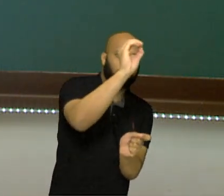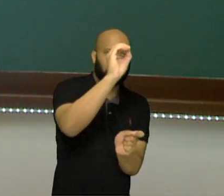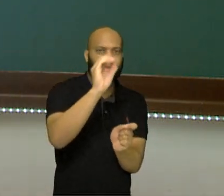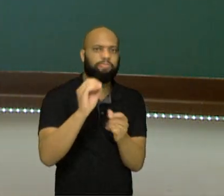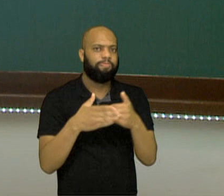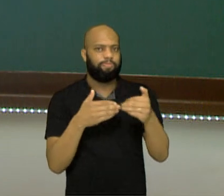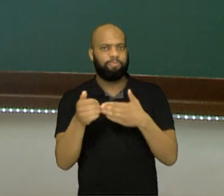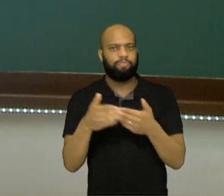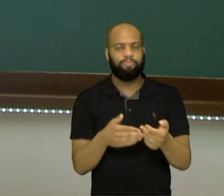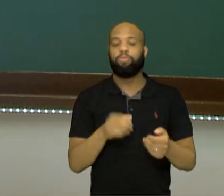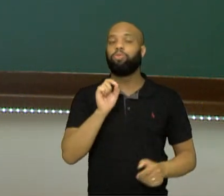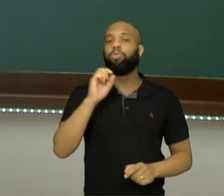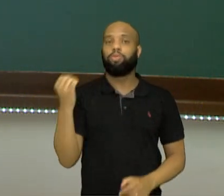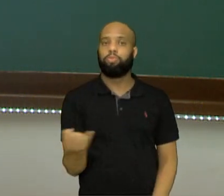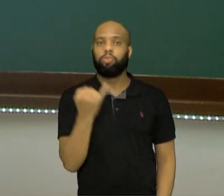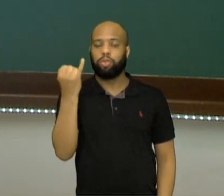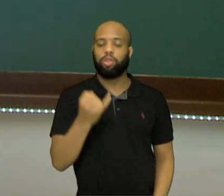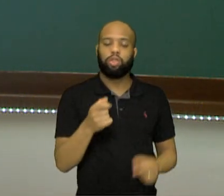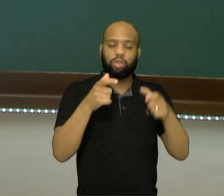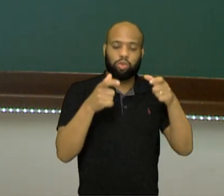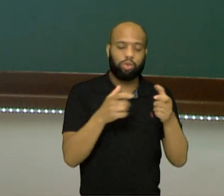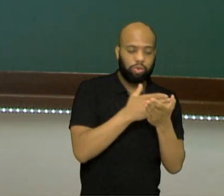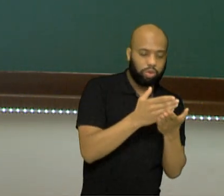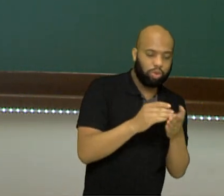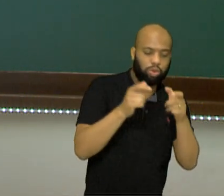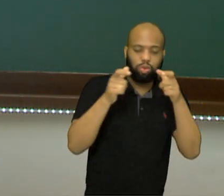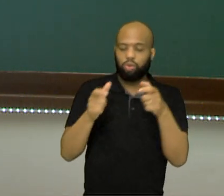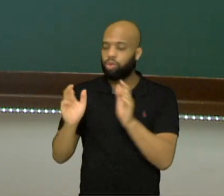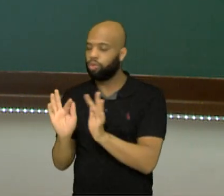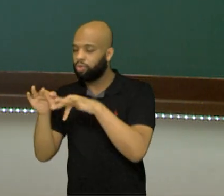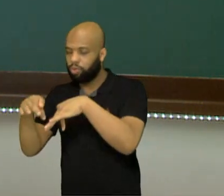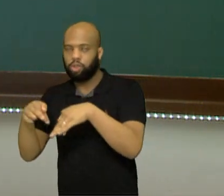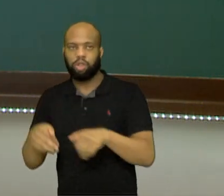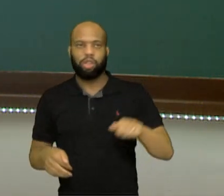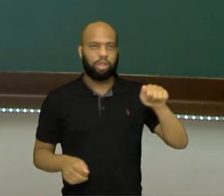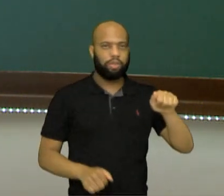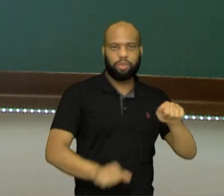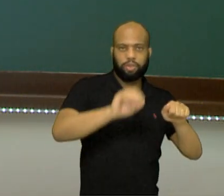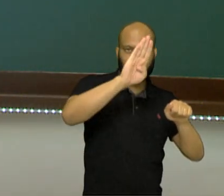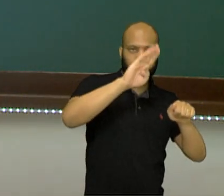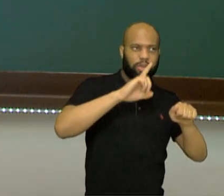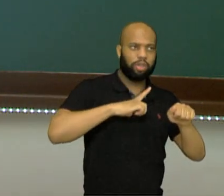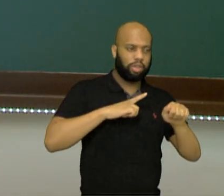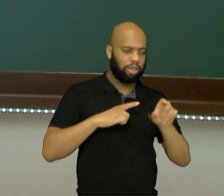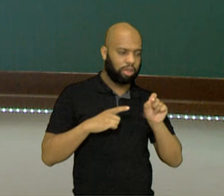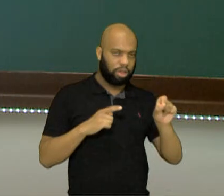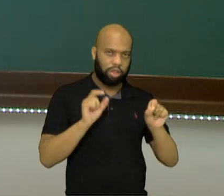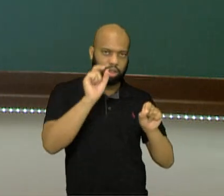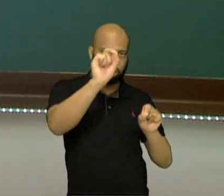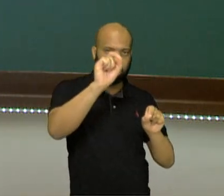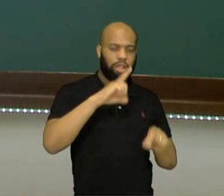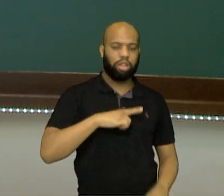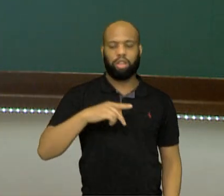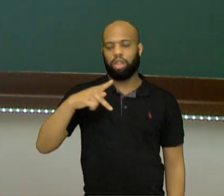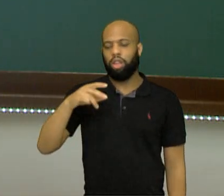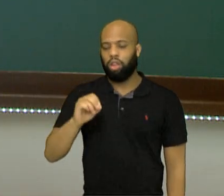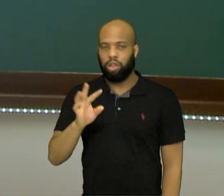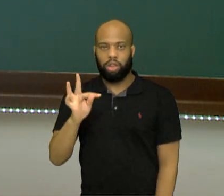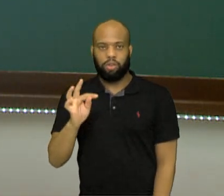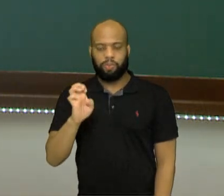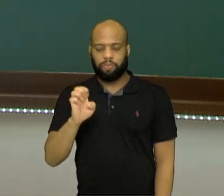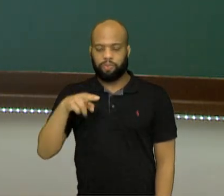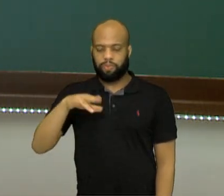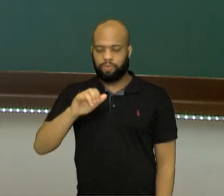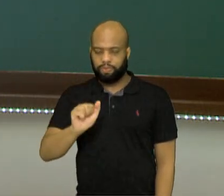chegada. E o ponto de partida é o ponto A e o ponto de chegada é o ponto B, que são dois pontos com potencial igual. Tá na linha